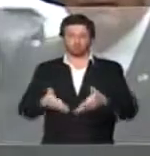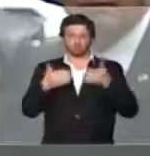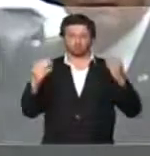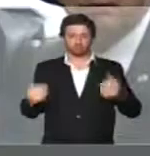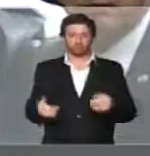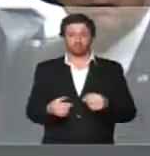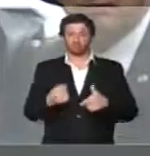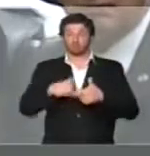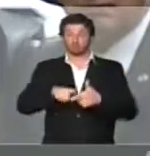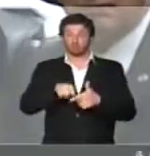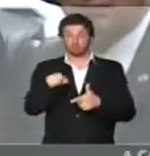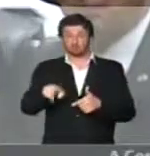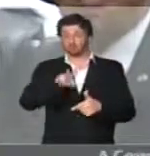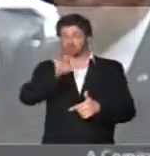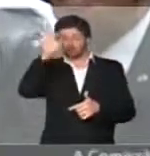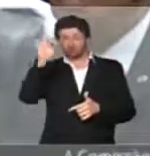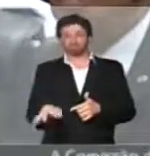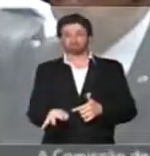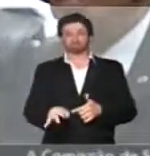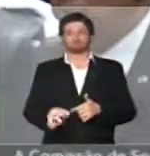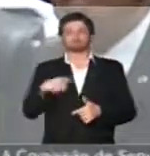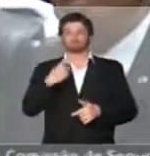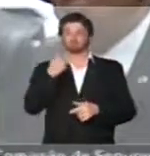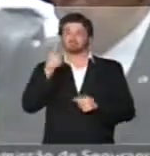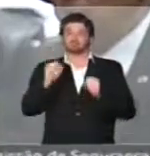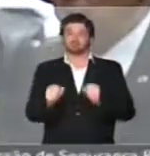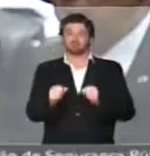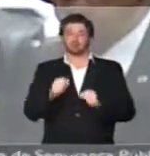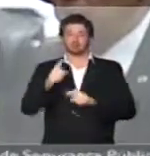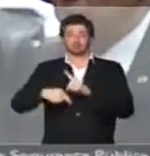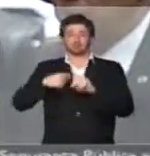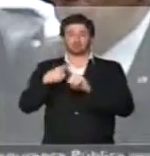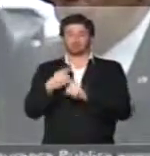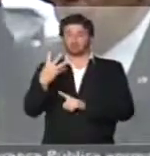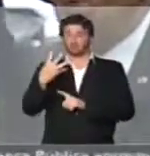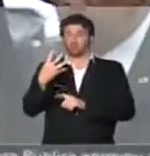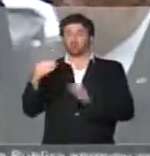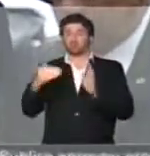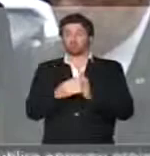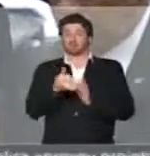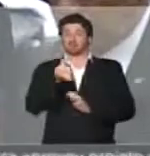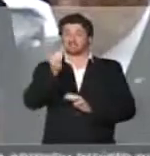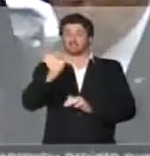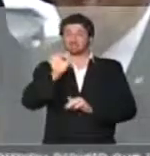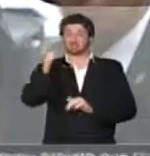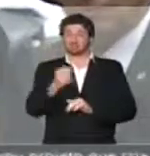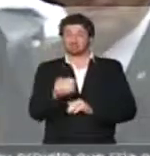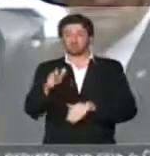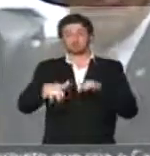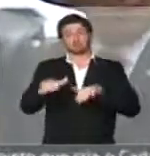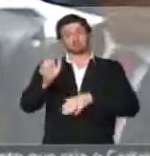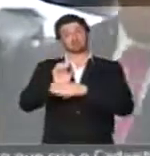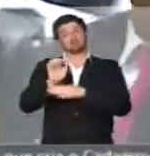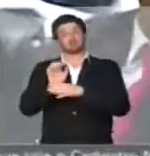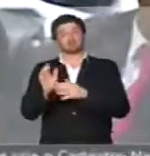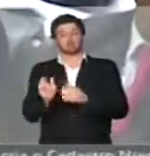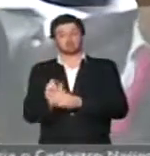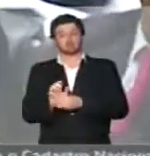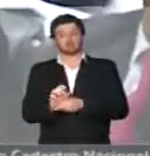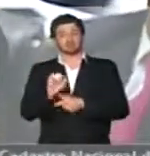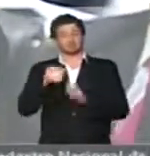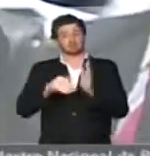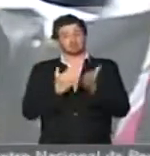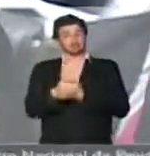A consequência será direta. A gente já pode falar em um aumento de 4 a 6%, dependendo do estado da federação,